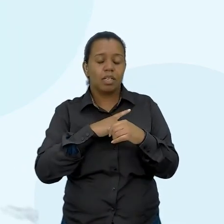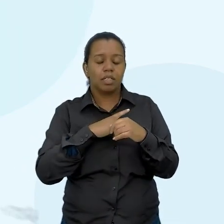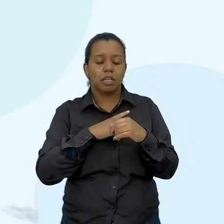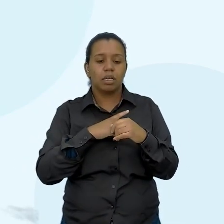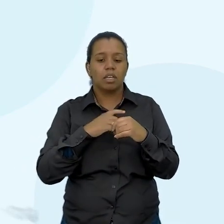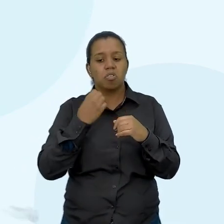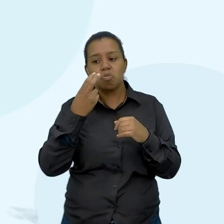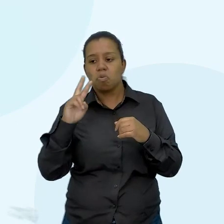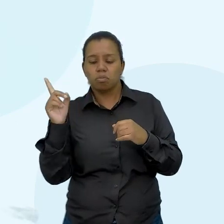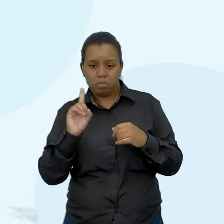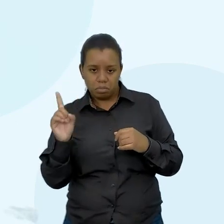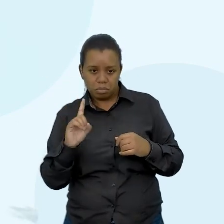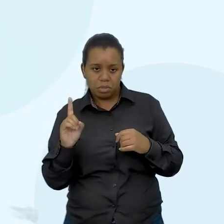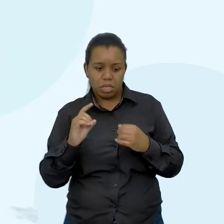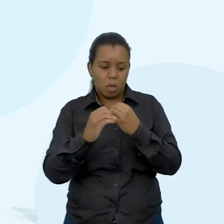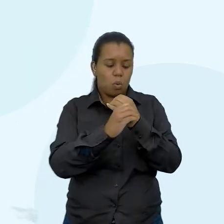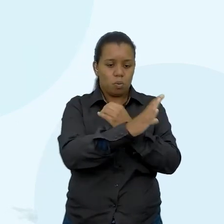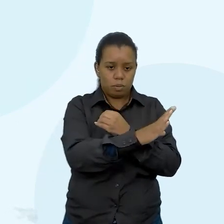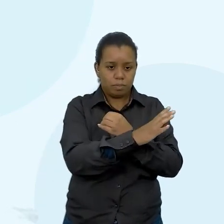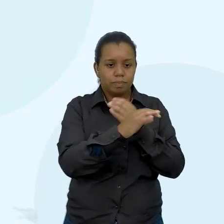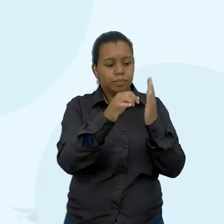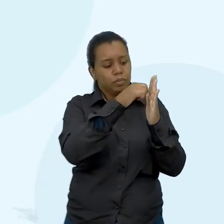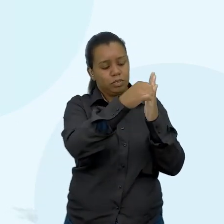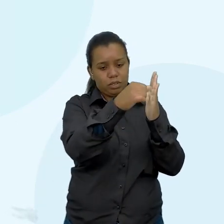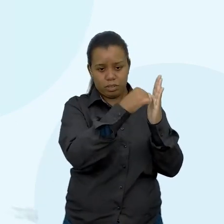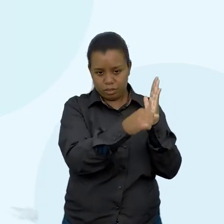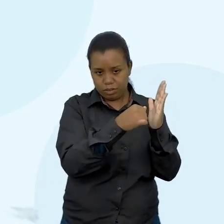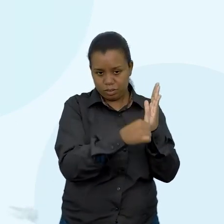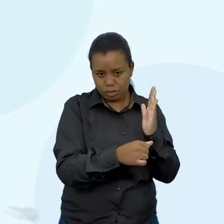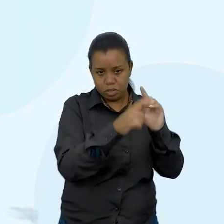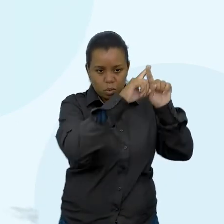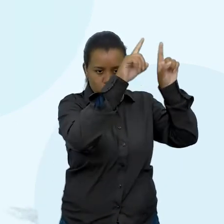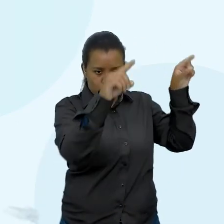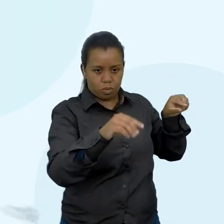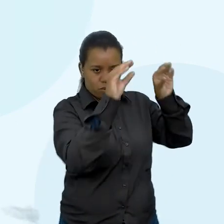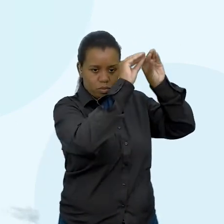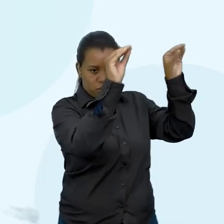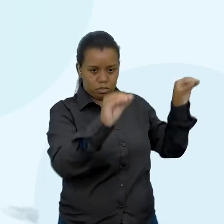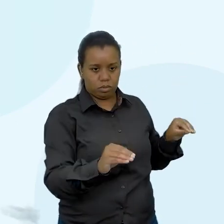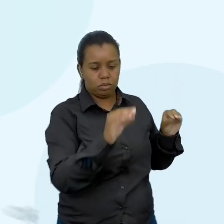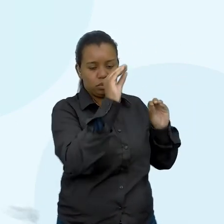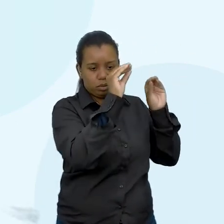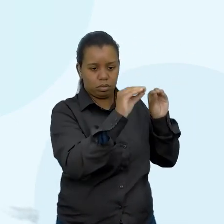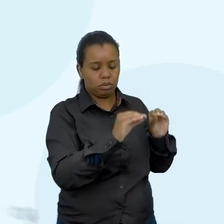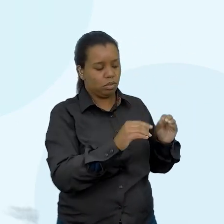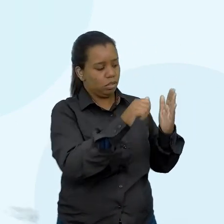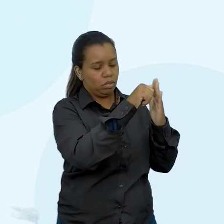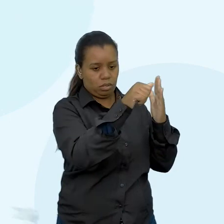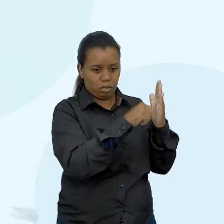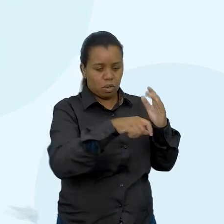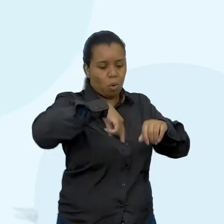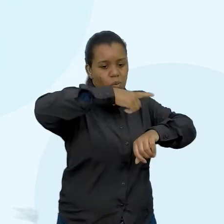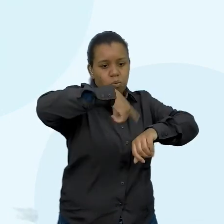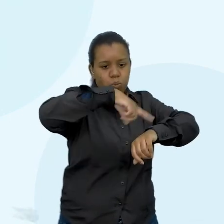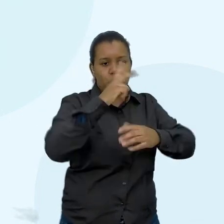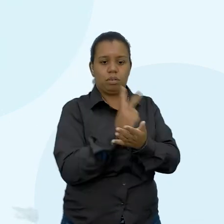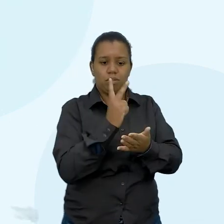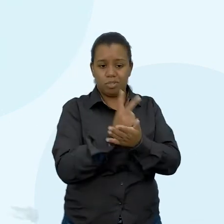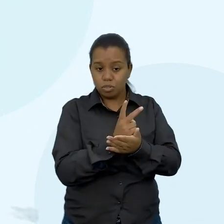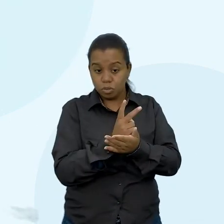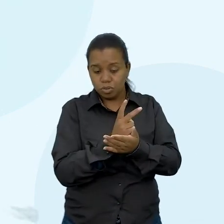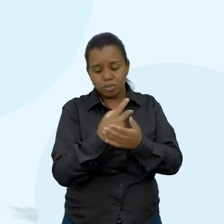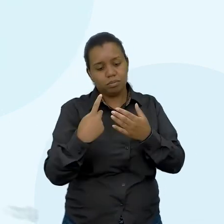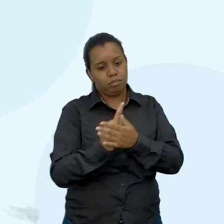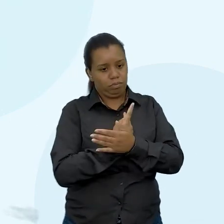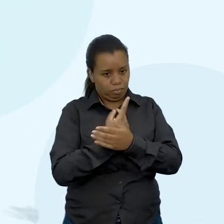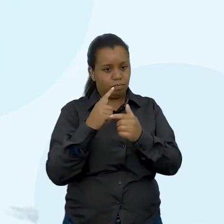fuga na instalação, a gente desliga a chave geral e vê se o relógio está girando. Se o relógio está girando, o problema é na instalação e não no